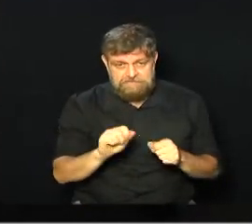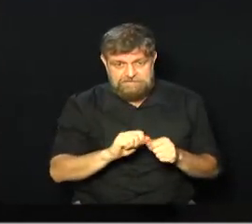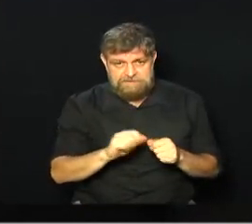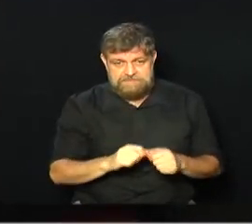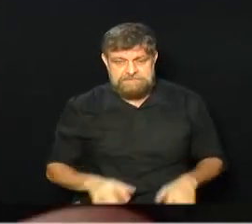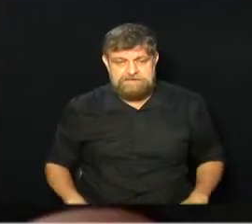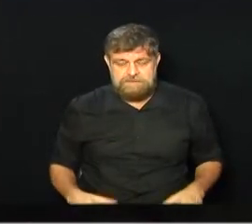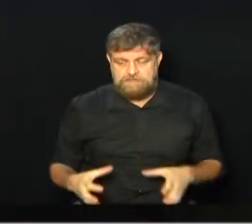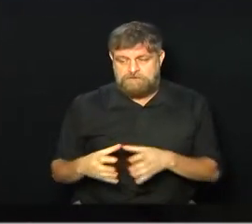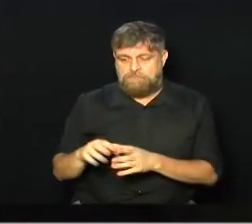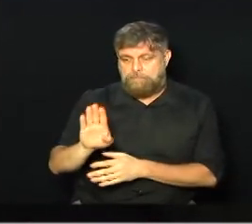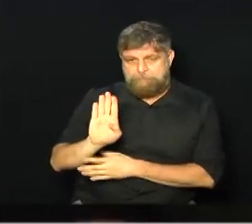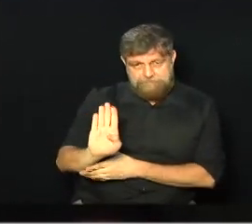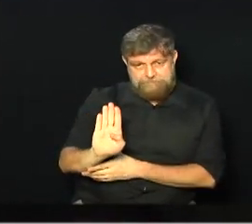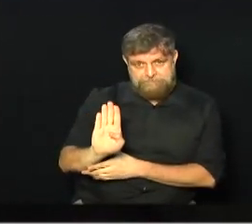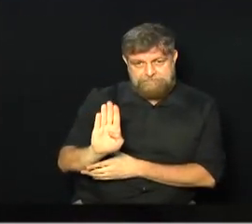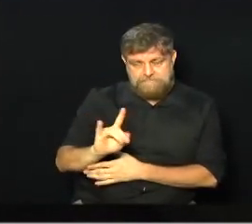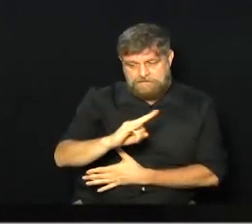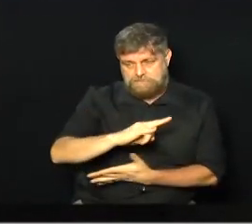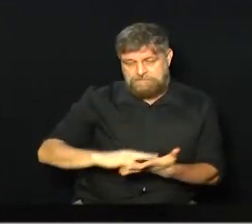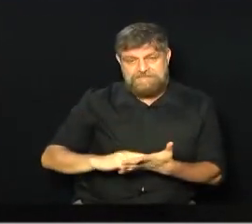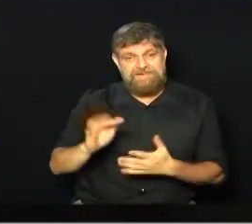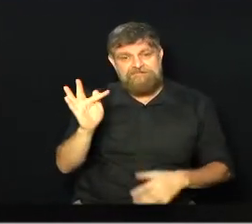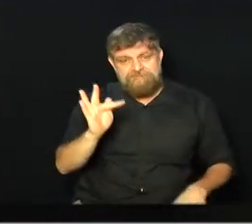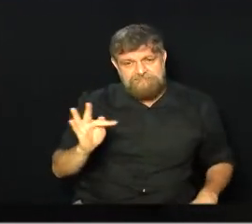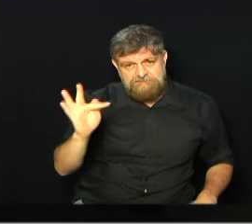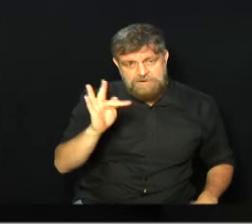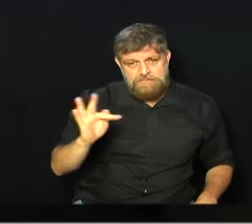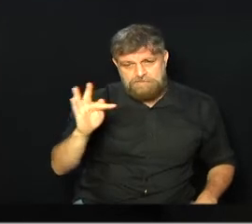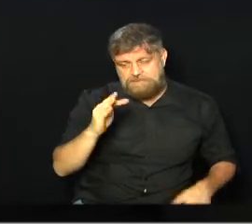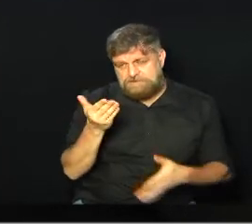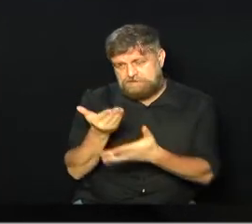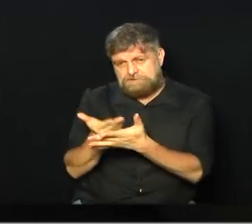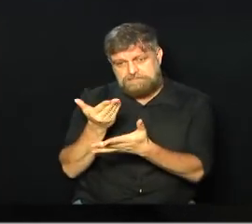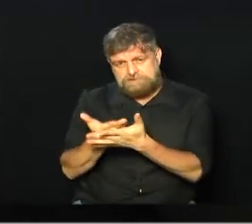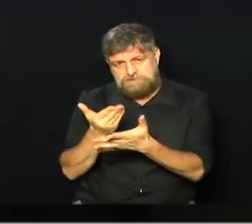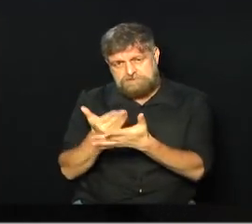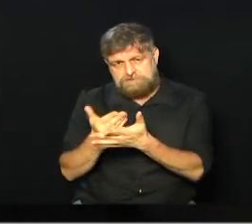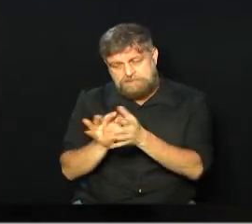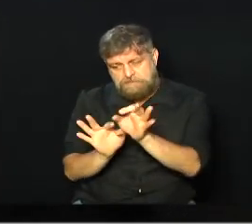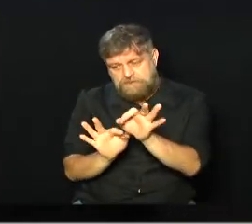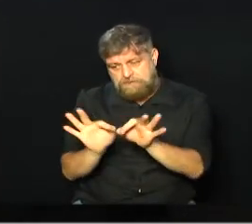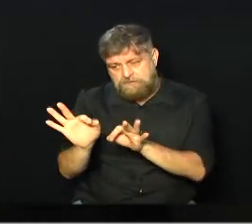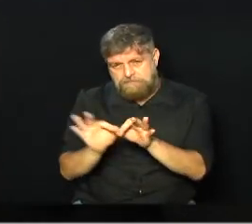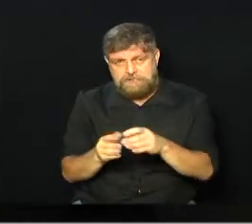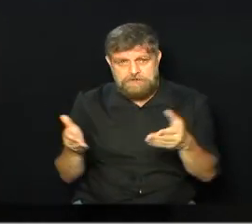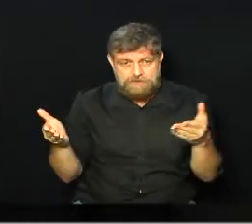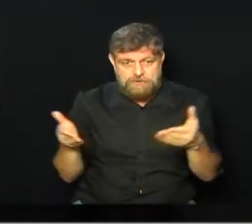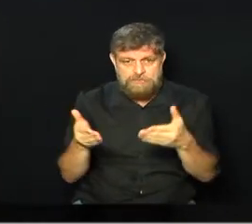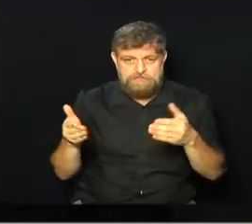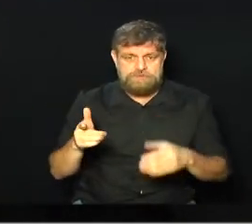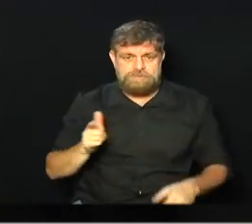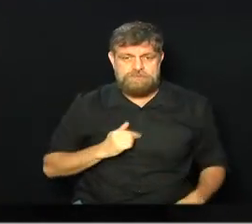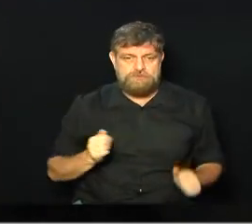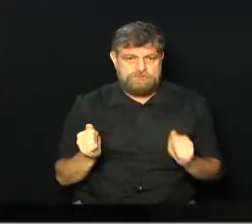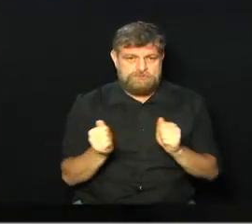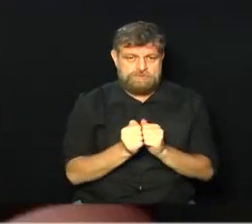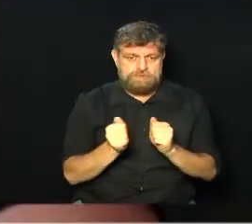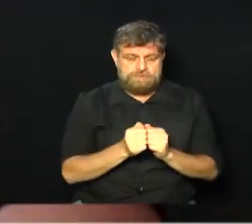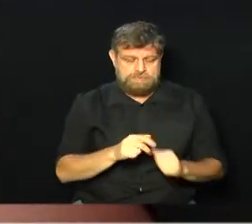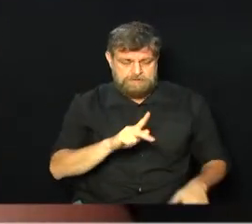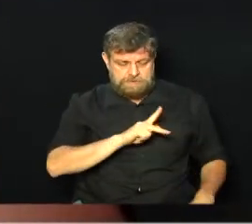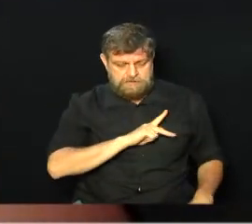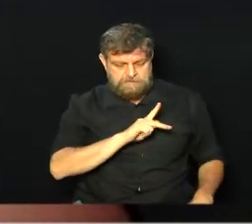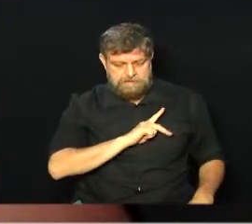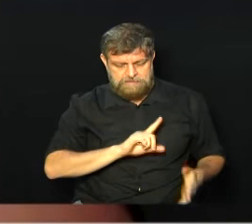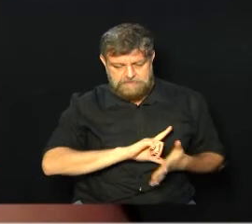CBF, comecei a fazer faculdade e já me preparando. E hoje, aí trilhei com o Marcelo dali, Palmeiras, Atlético